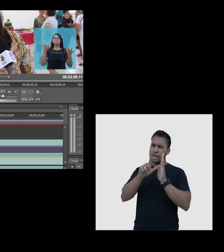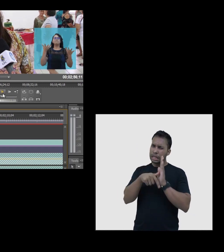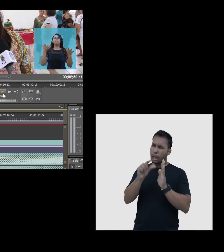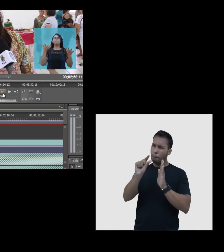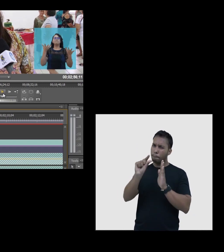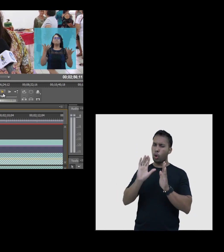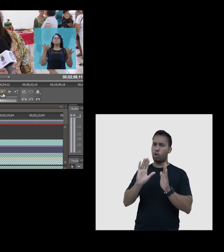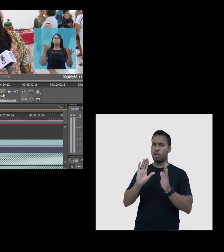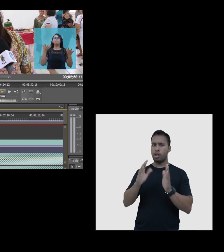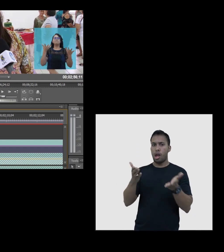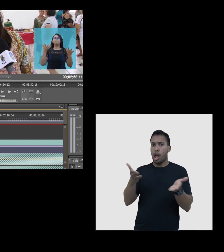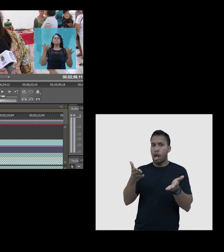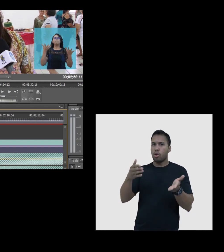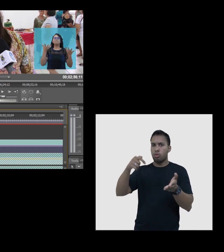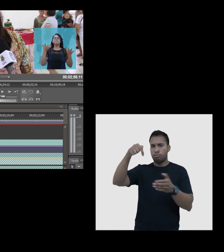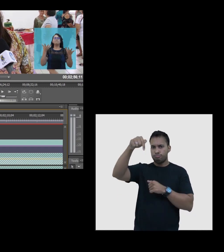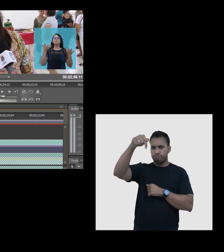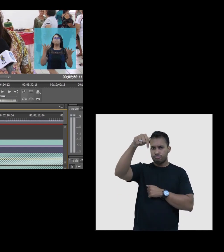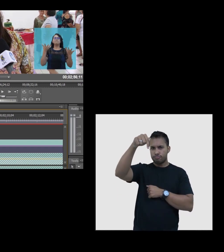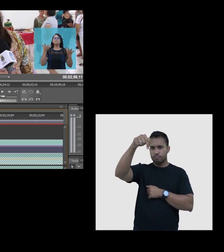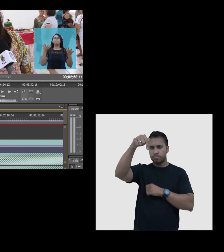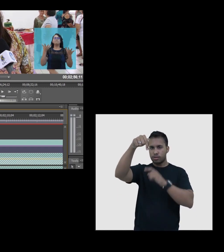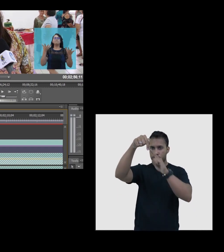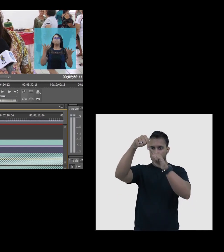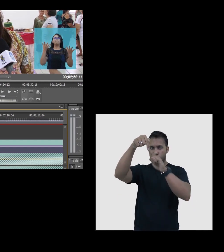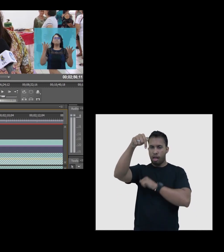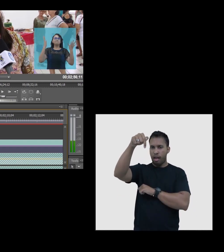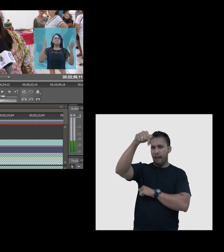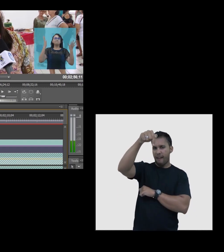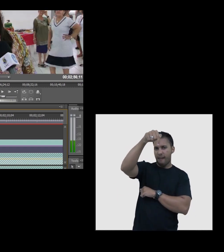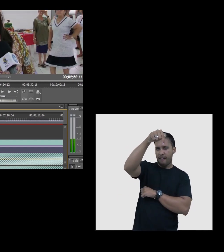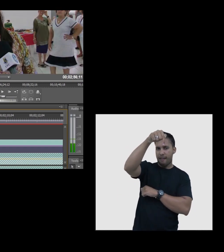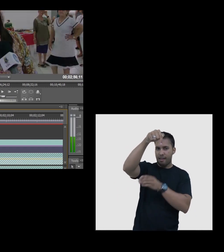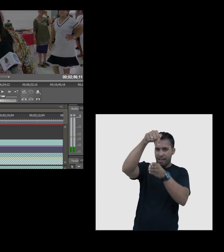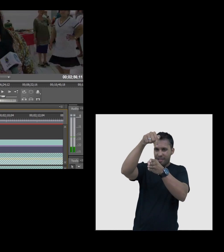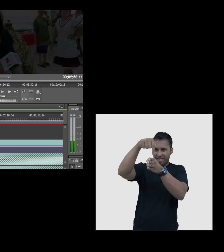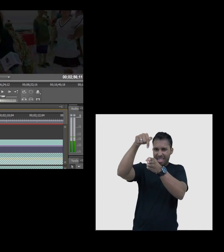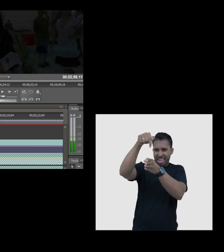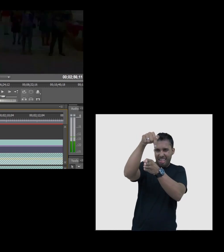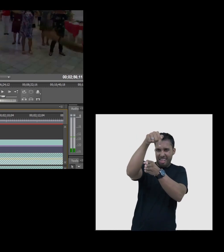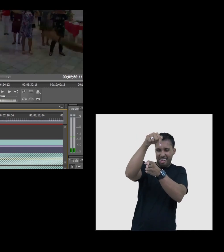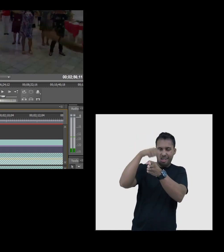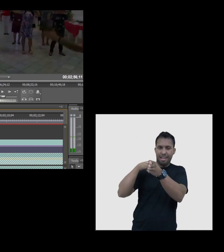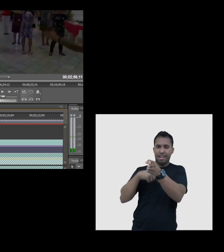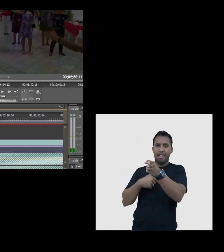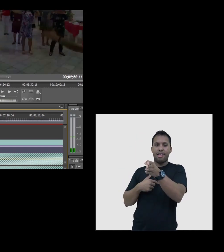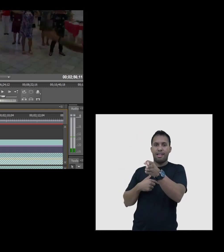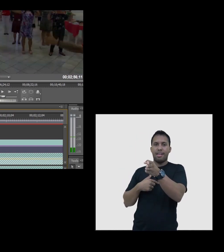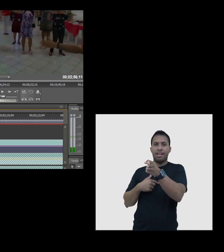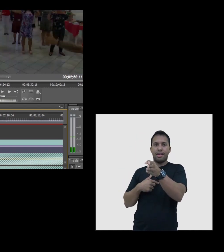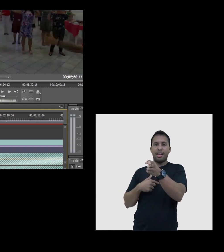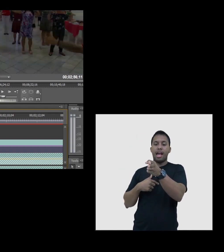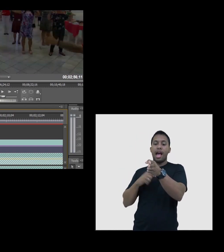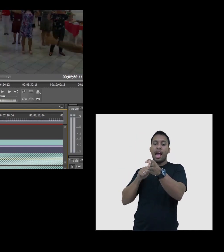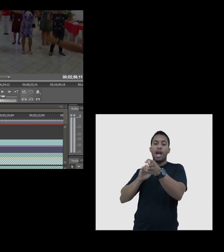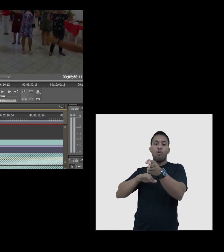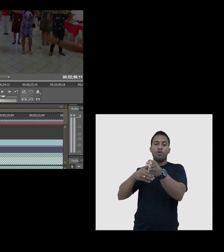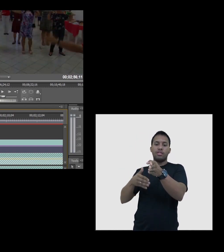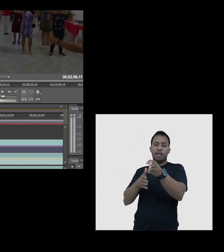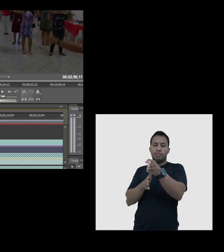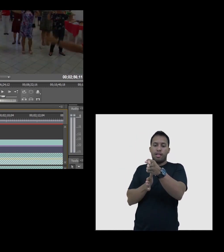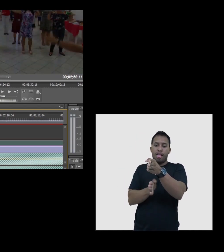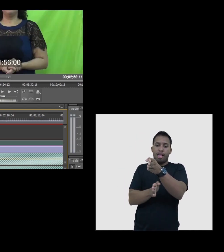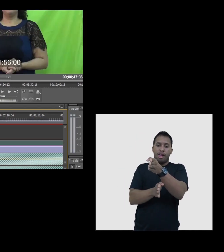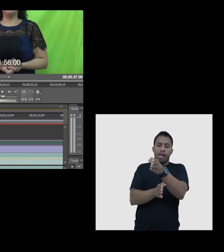A gente viu que ficou um pouco atrasado, né? Então vou posicionar aqui a agulha um pouco mais para trás no vídeo e arrastar